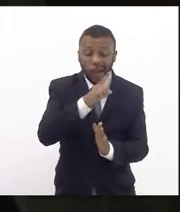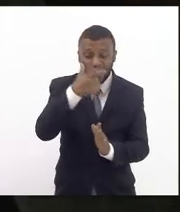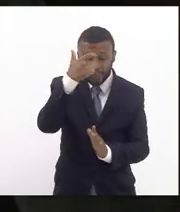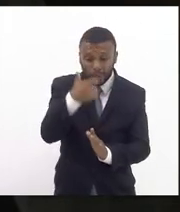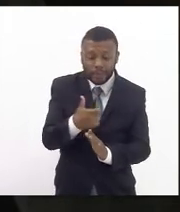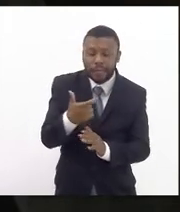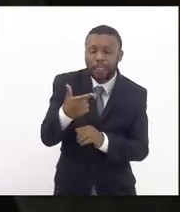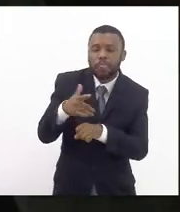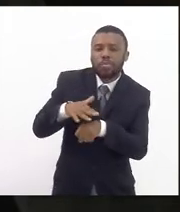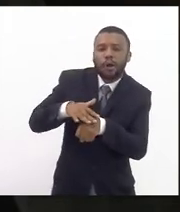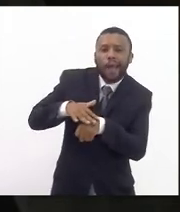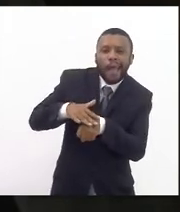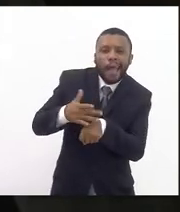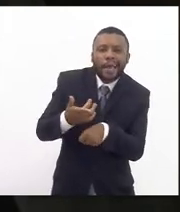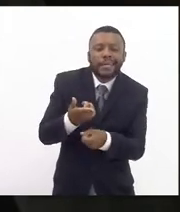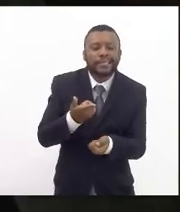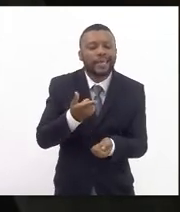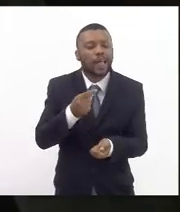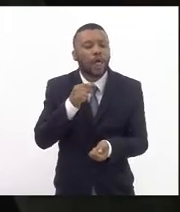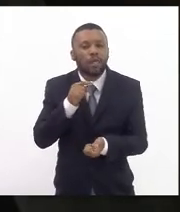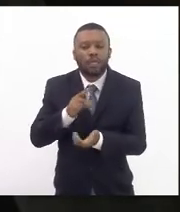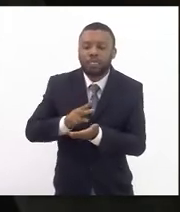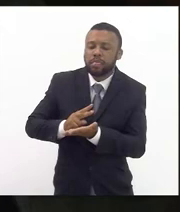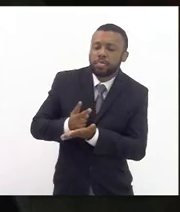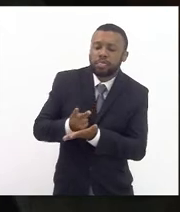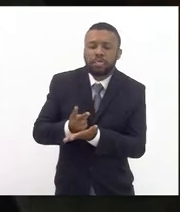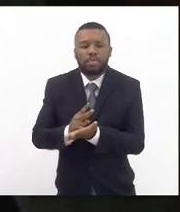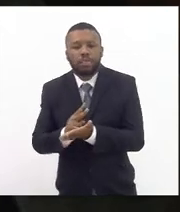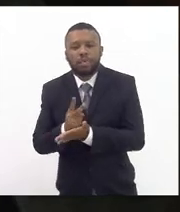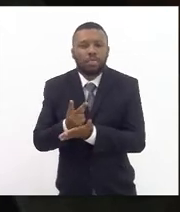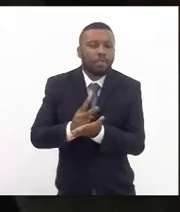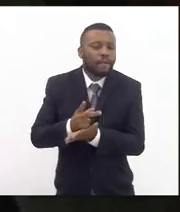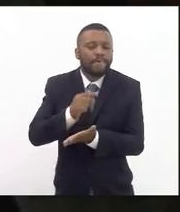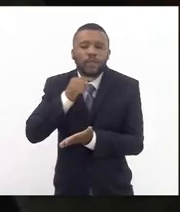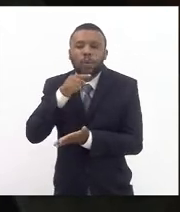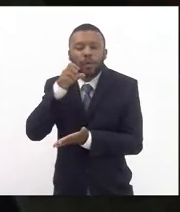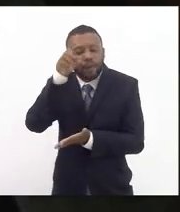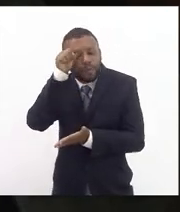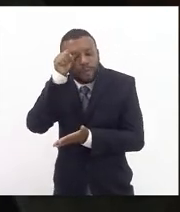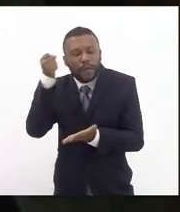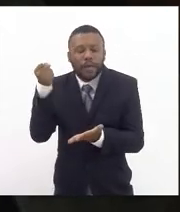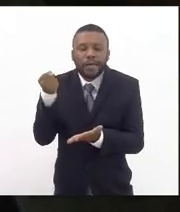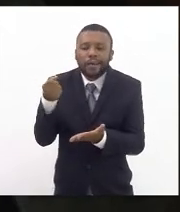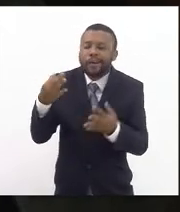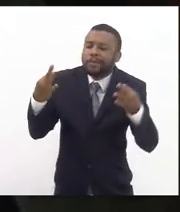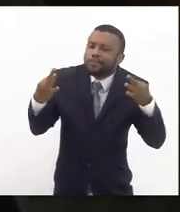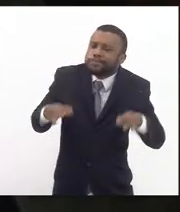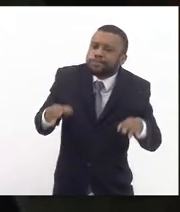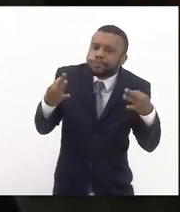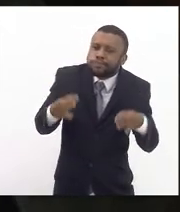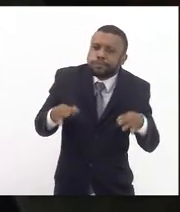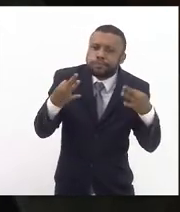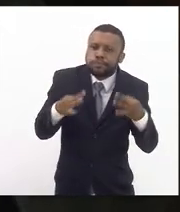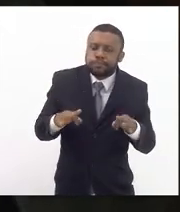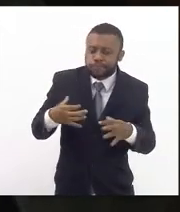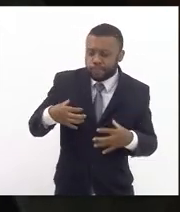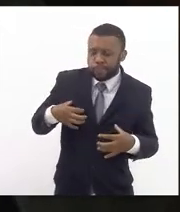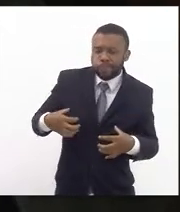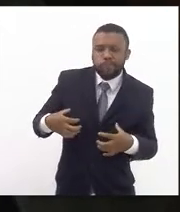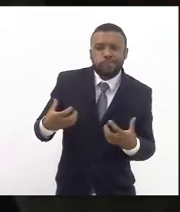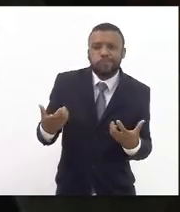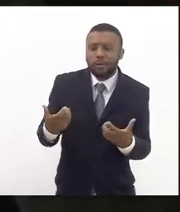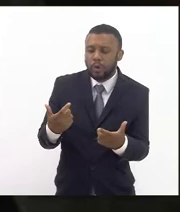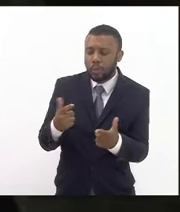debilitada, sem dormir, com dores, né? Com infecções, não conseguindo